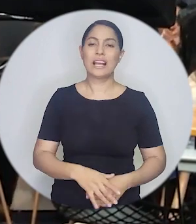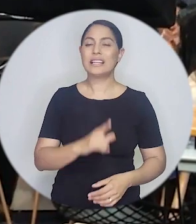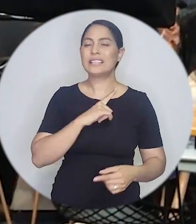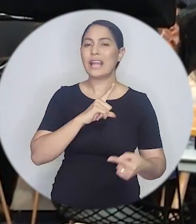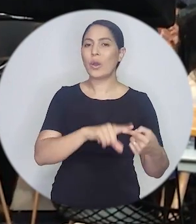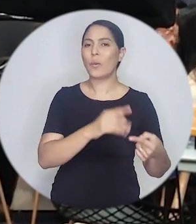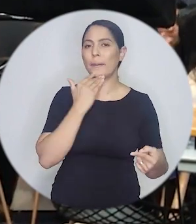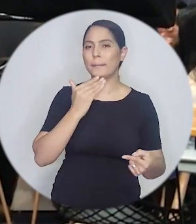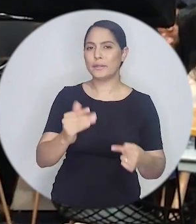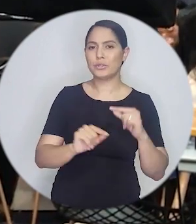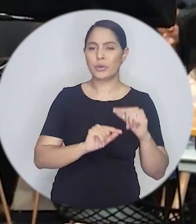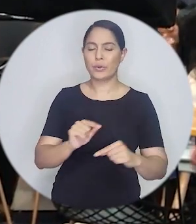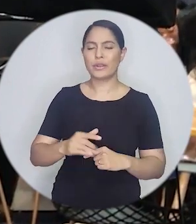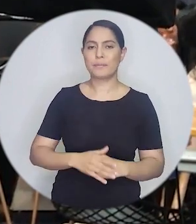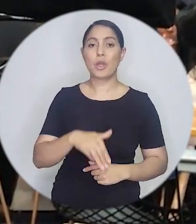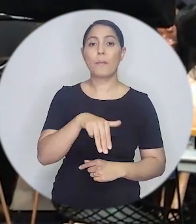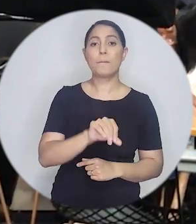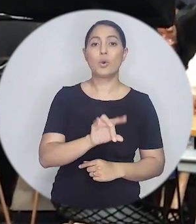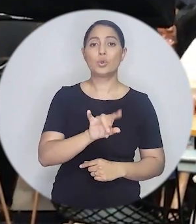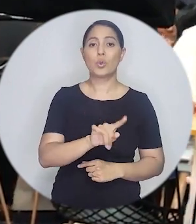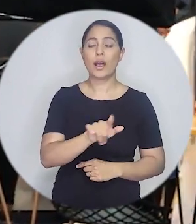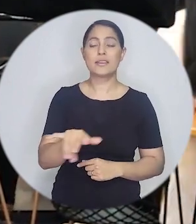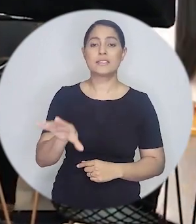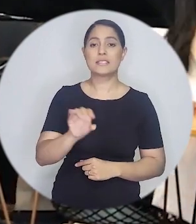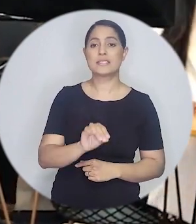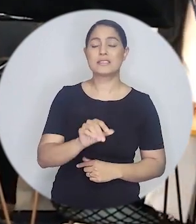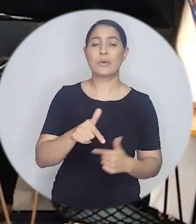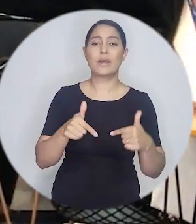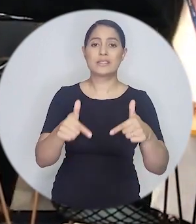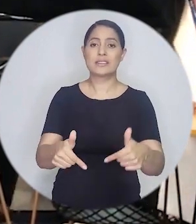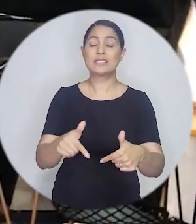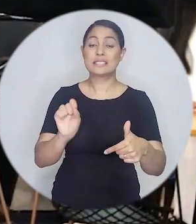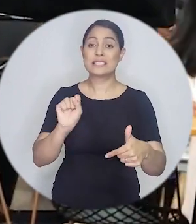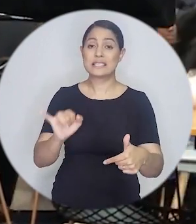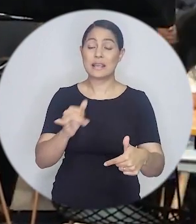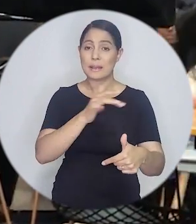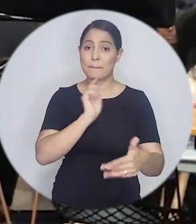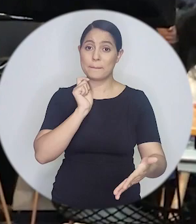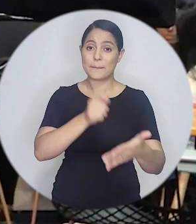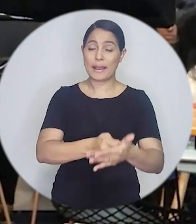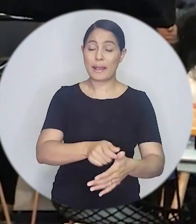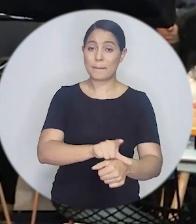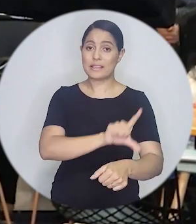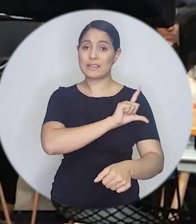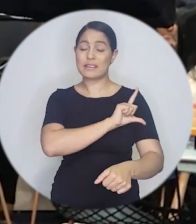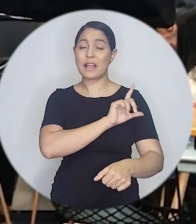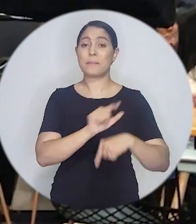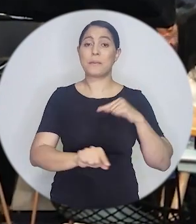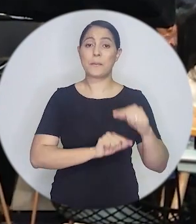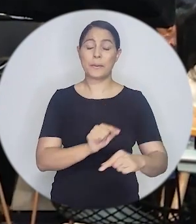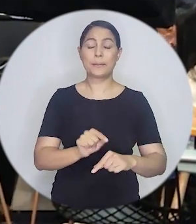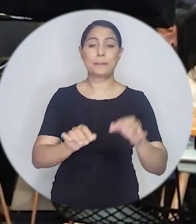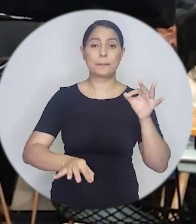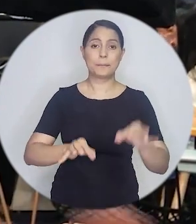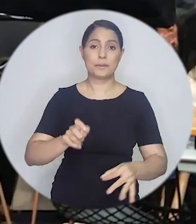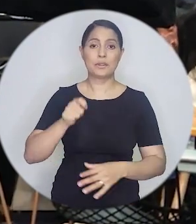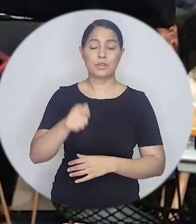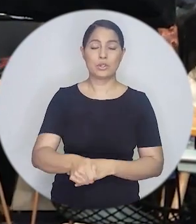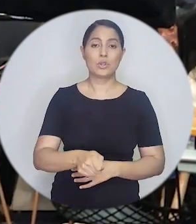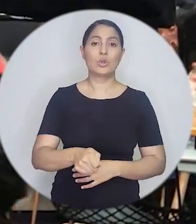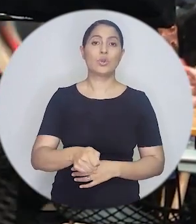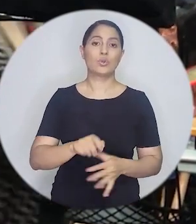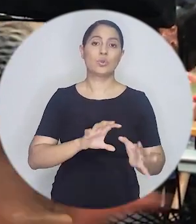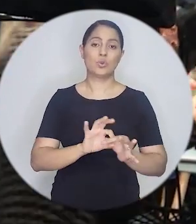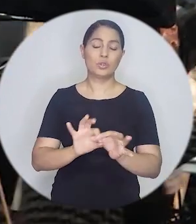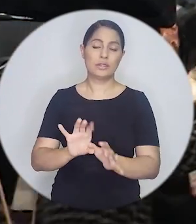gente sabe que é a modulação dos efeitos para que se só gere pagamento e atrasados a partir da decisão ou a